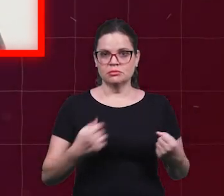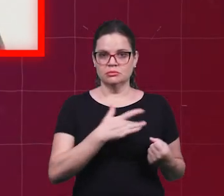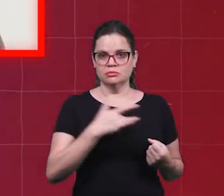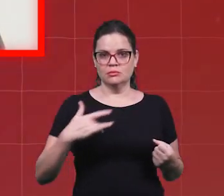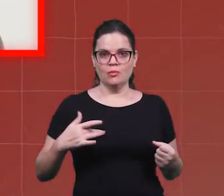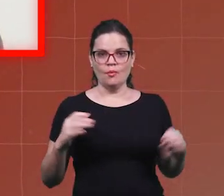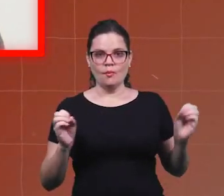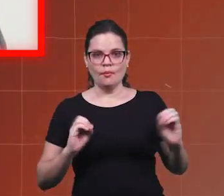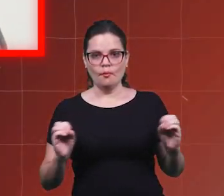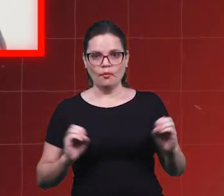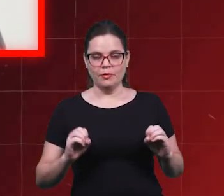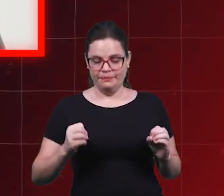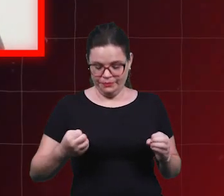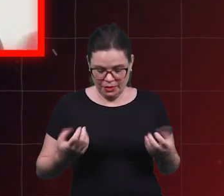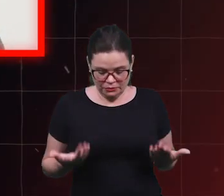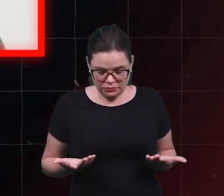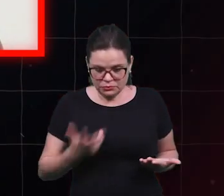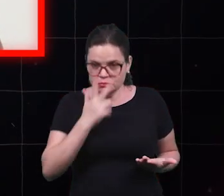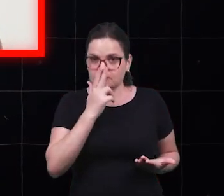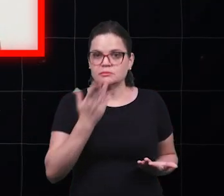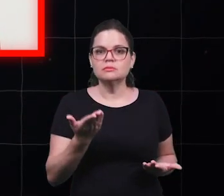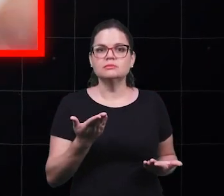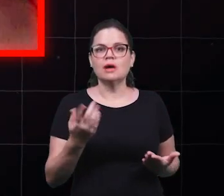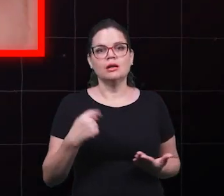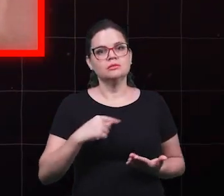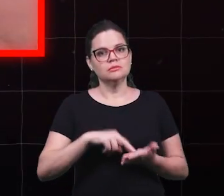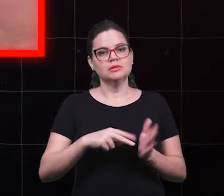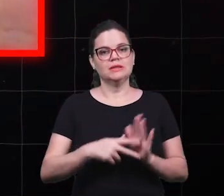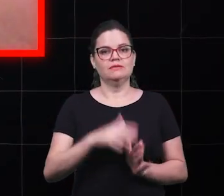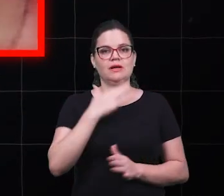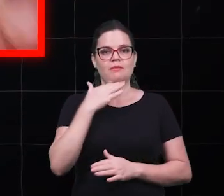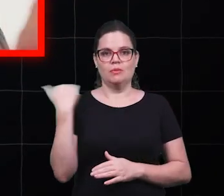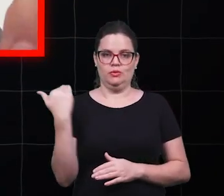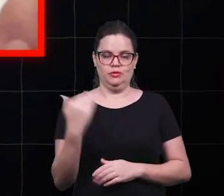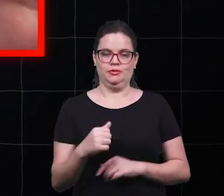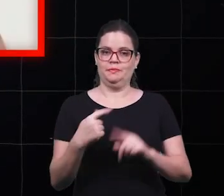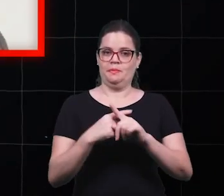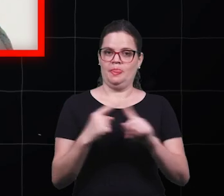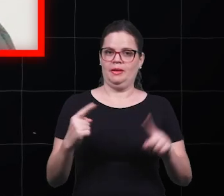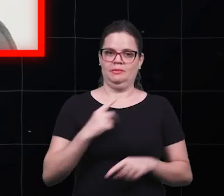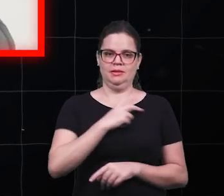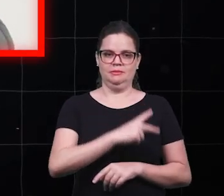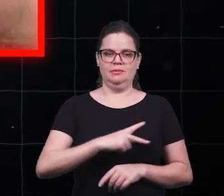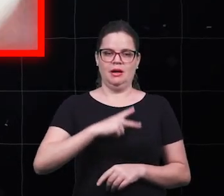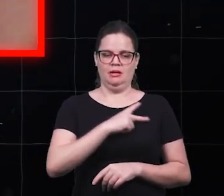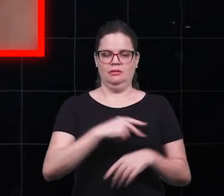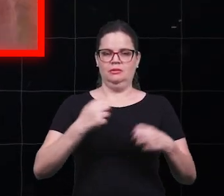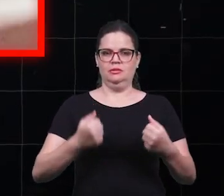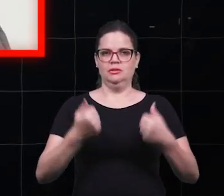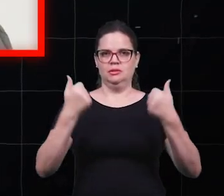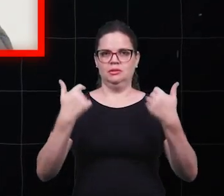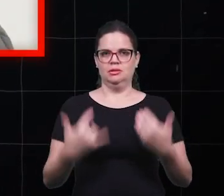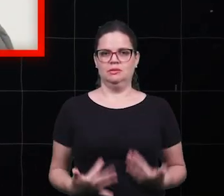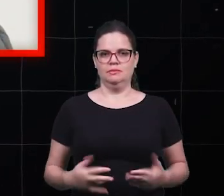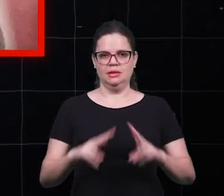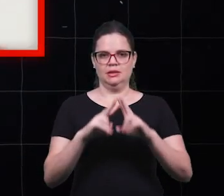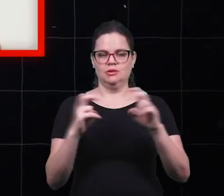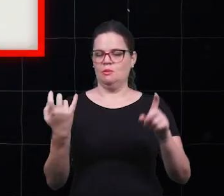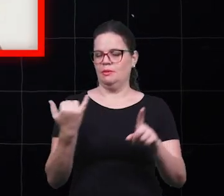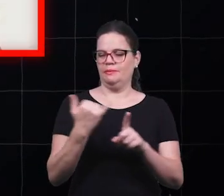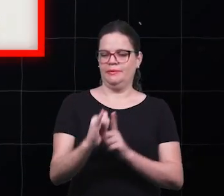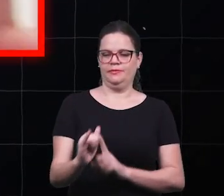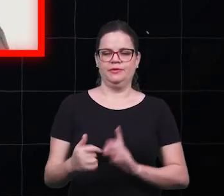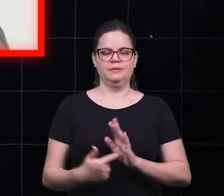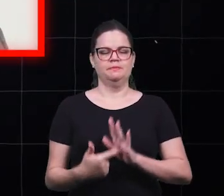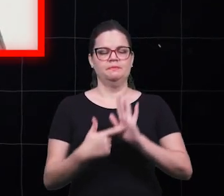a morte. Na ótica do apóstolo Paulo, ele vai declarar uma coisa bem interessante quando nós analisamos da forma profética. Ele